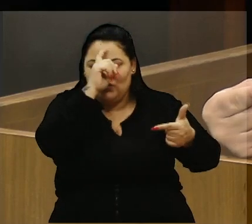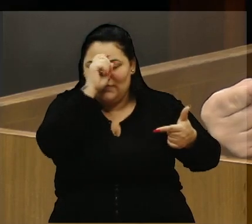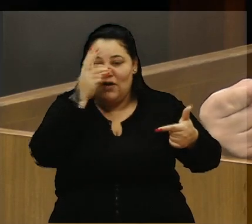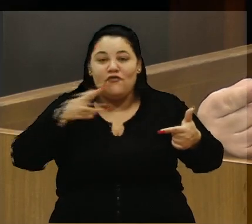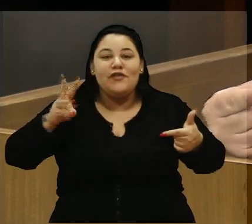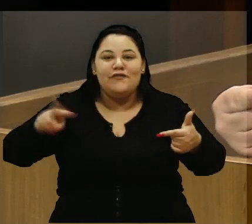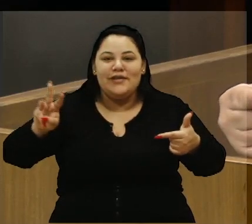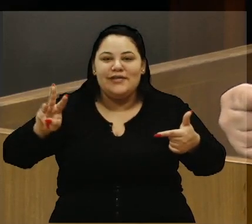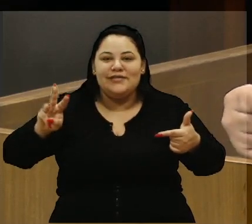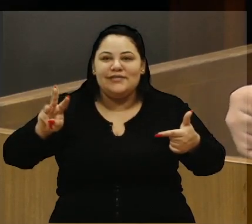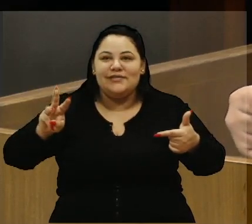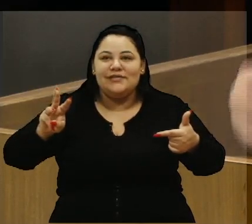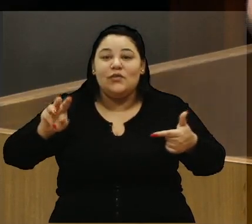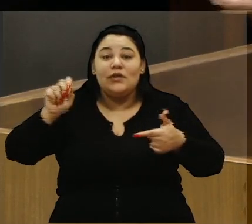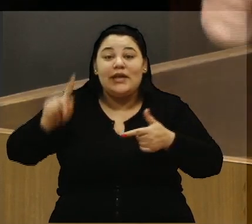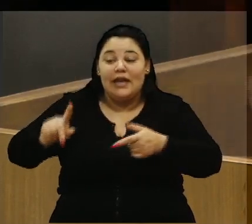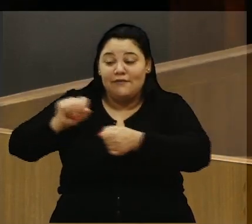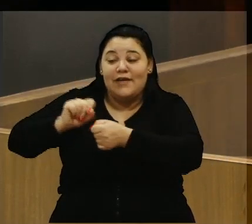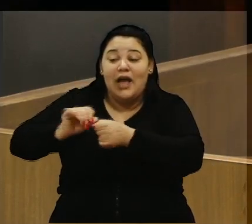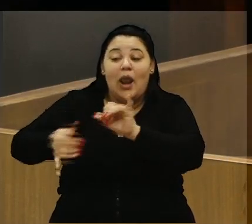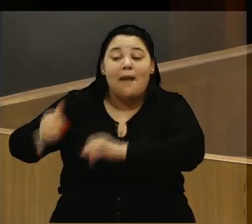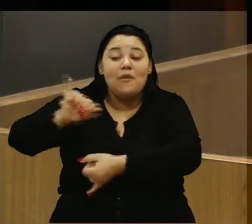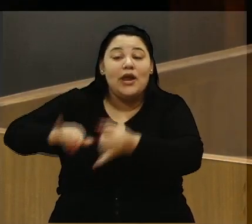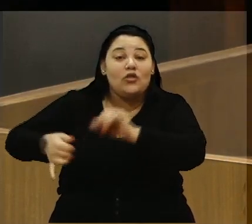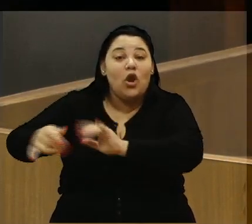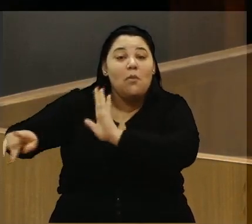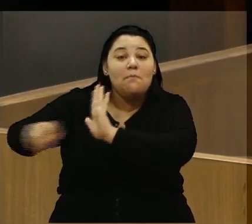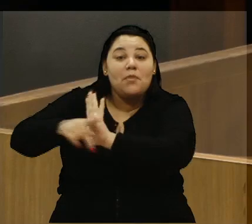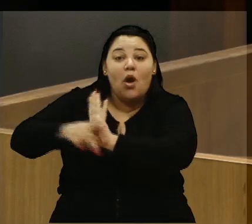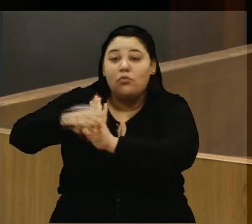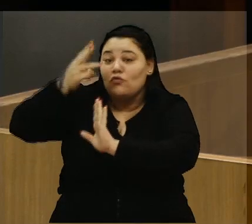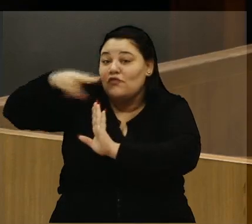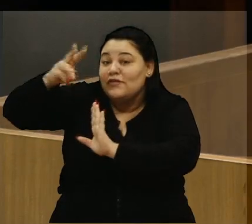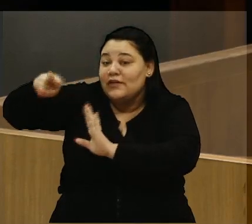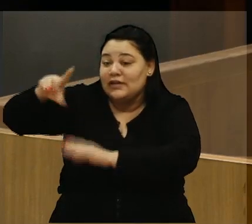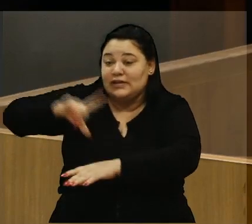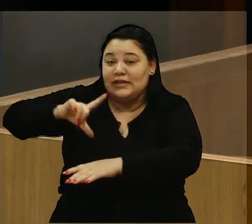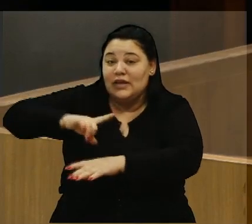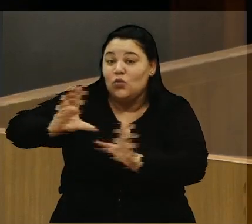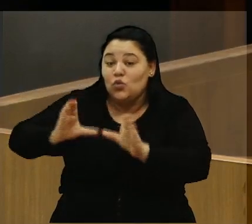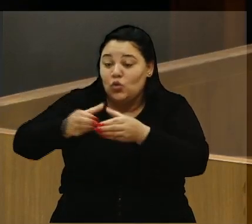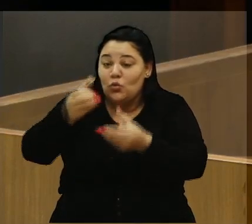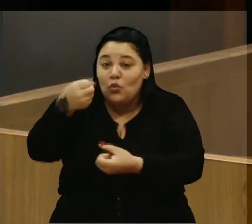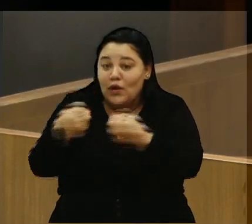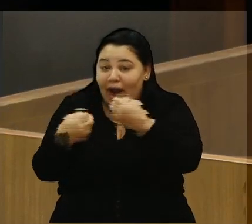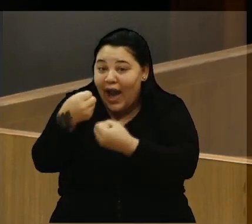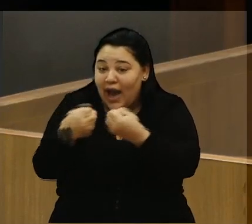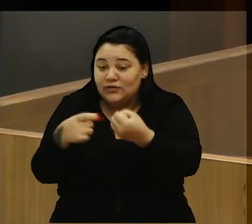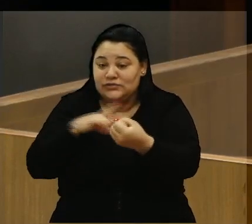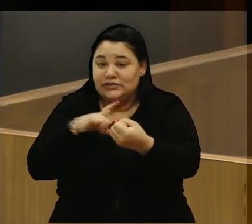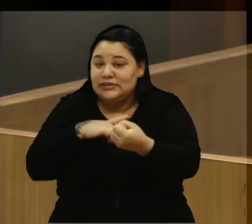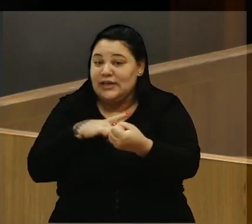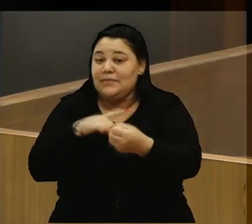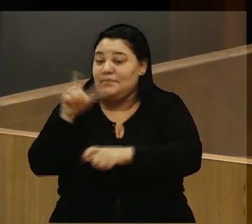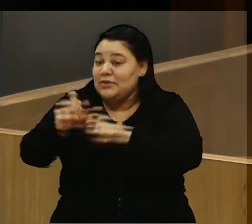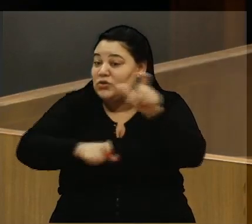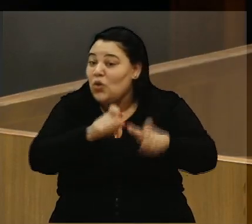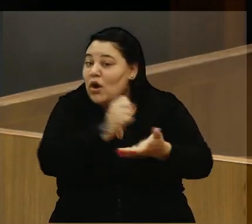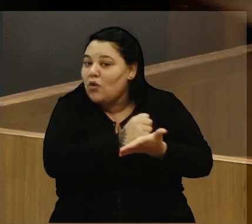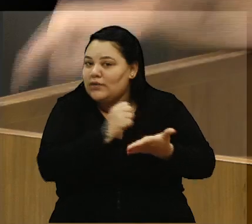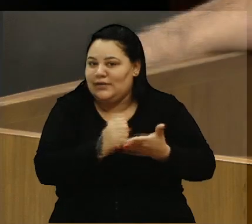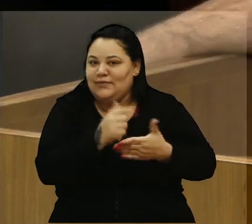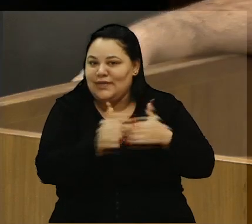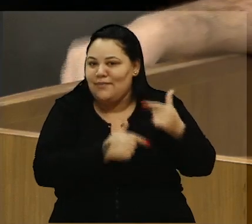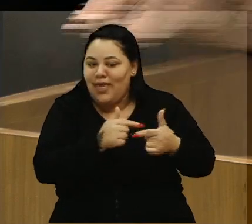Ramos. Então é o laboratório do Virvi Ramos, é uma equipe que tem carros, que tem recursos humanos, né, que são